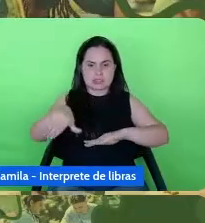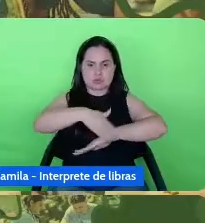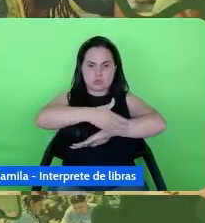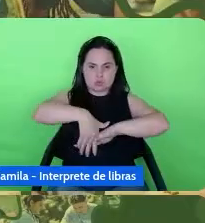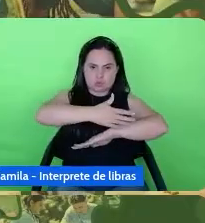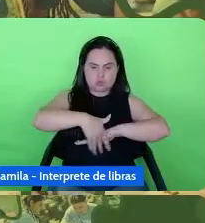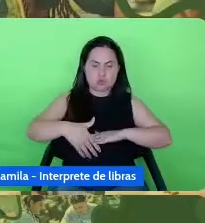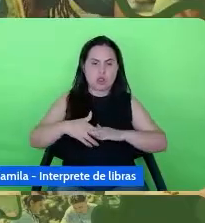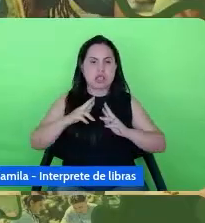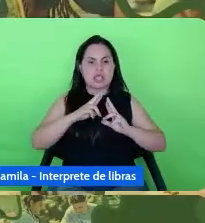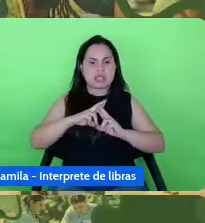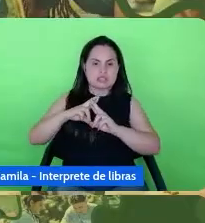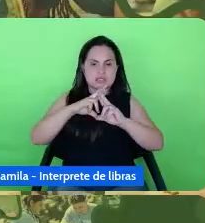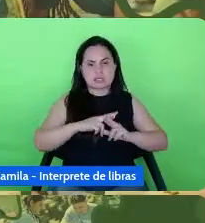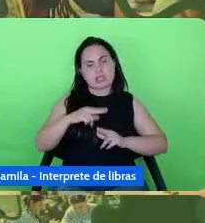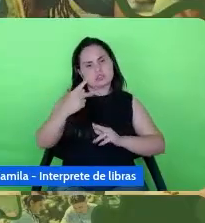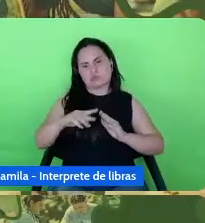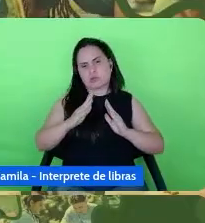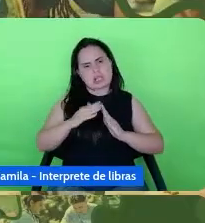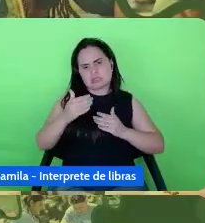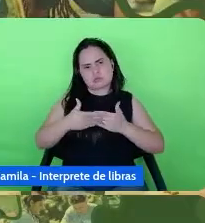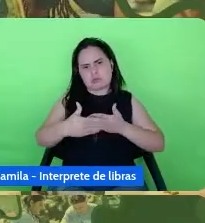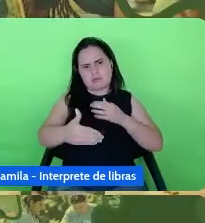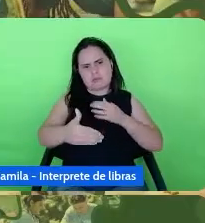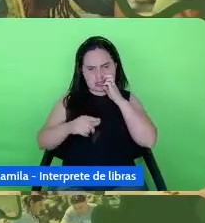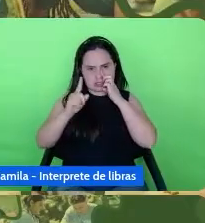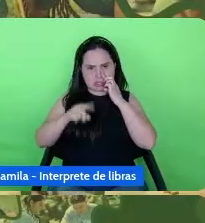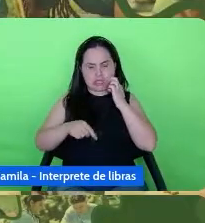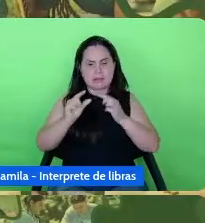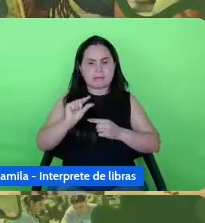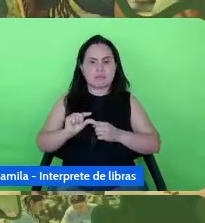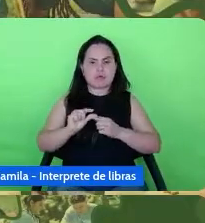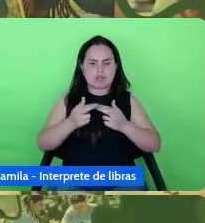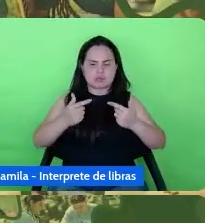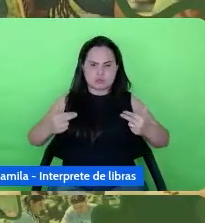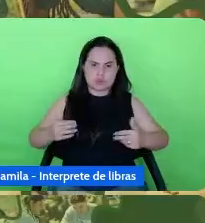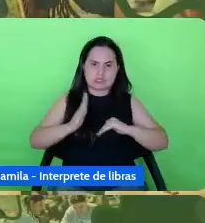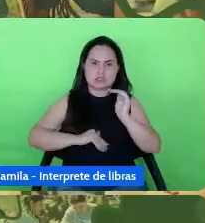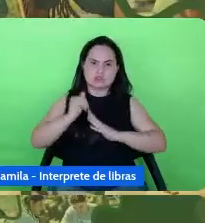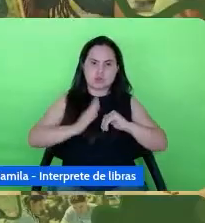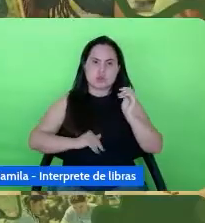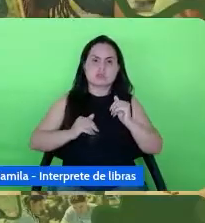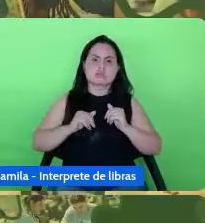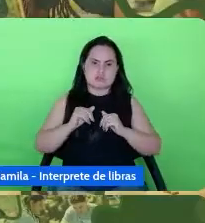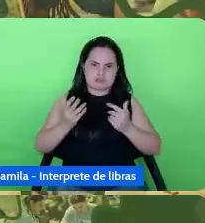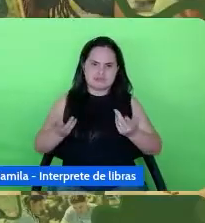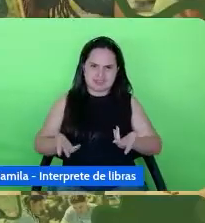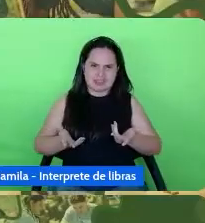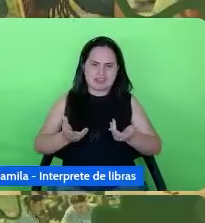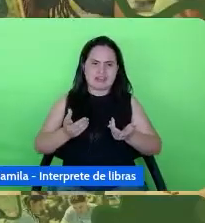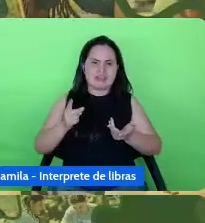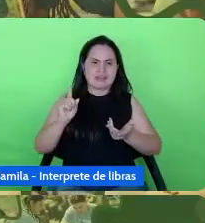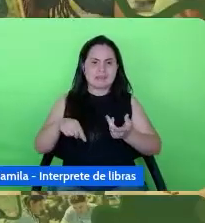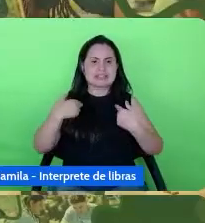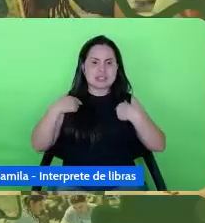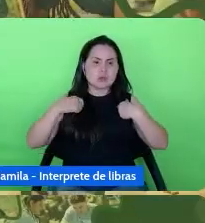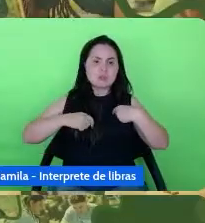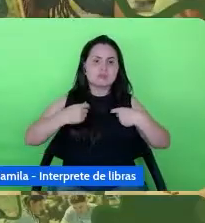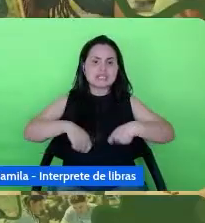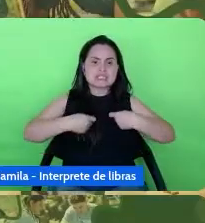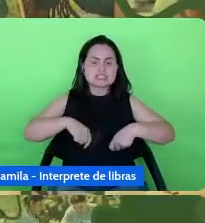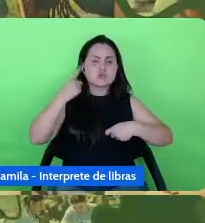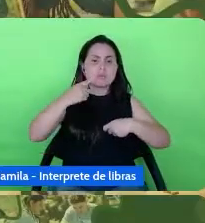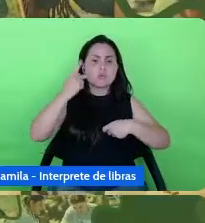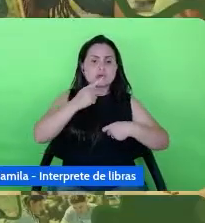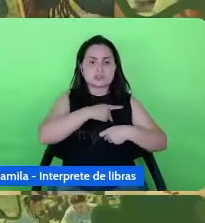na sua casa, é por aí que a gente começa. São com pequenas ações, que a gente chamaria de micropolítica. Mas eu tenho que ter uma política pública